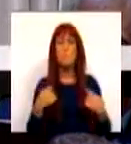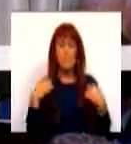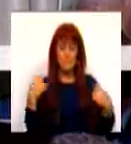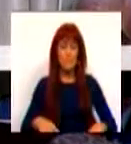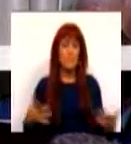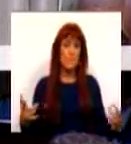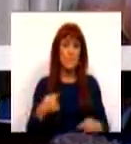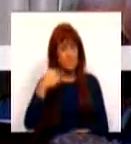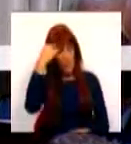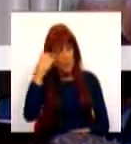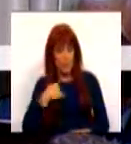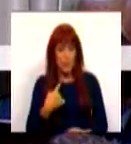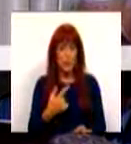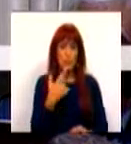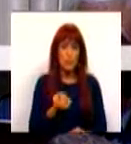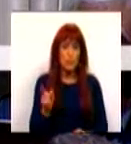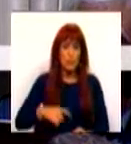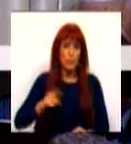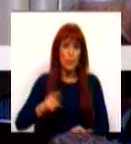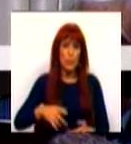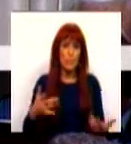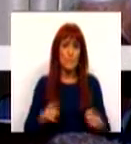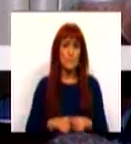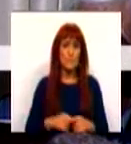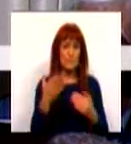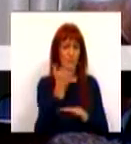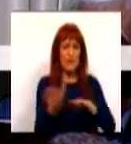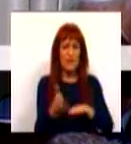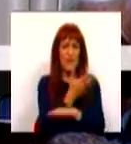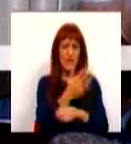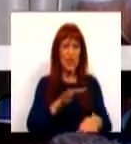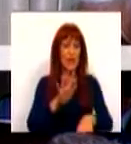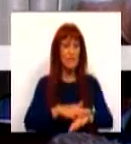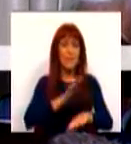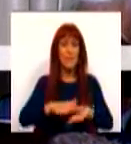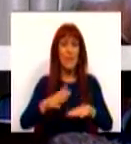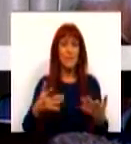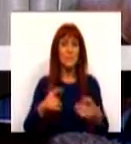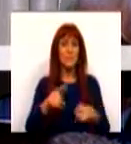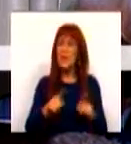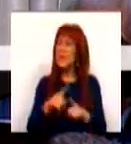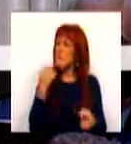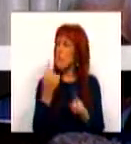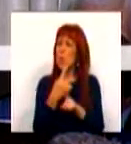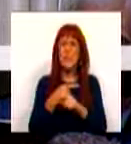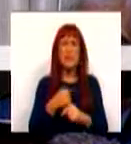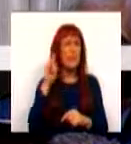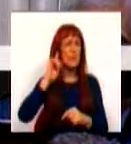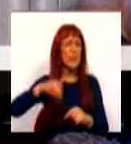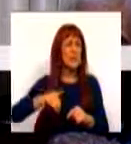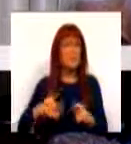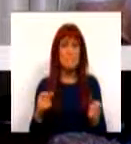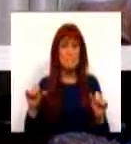Temos consciência de que muitas vezes as divisões administrativas parecem coisas de menor